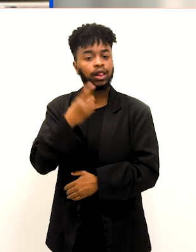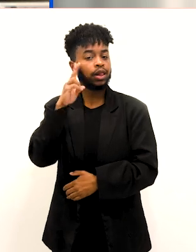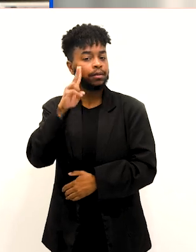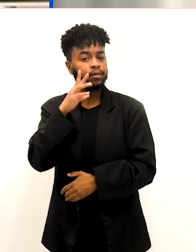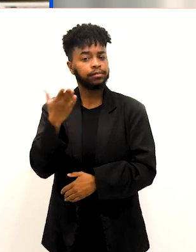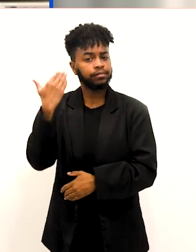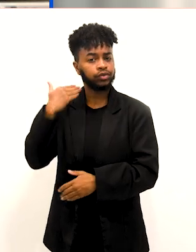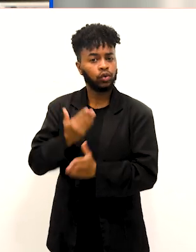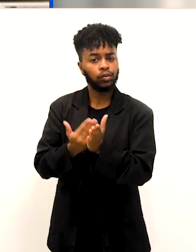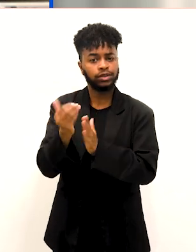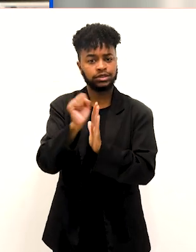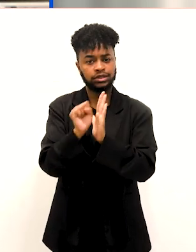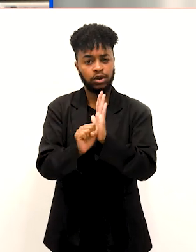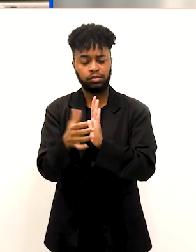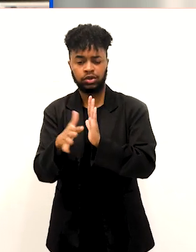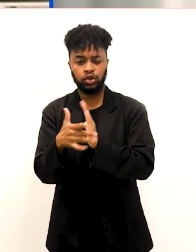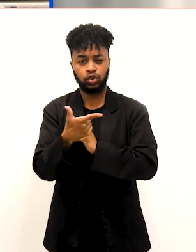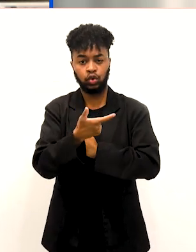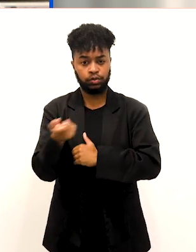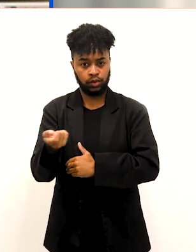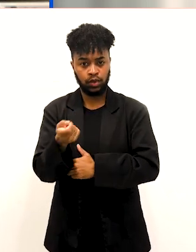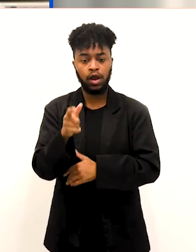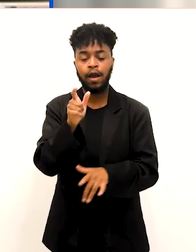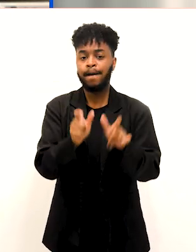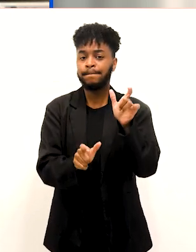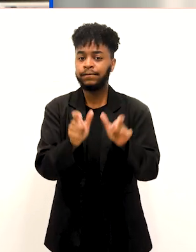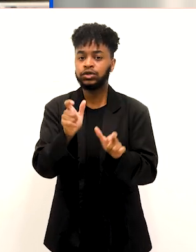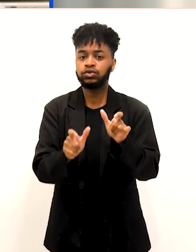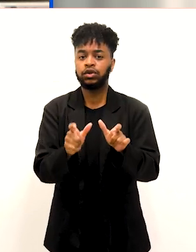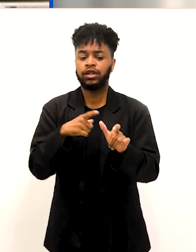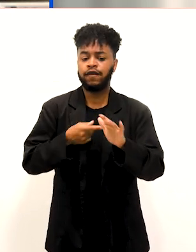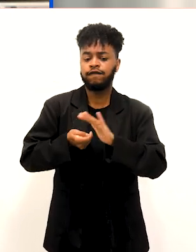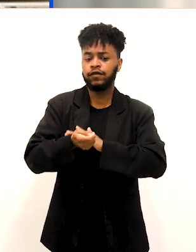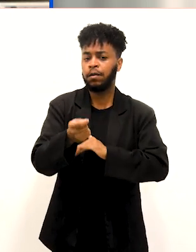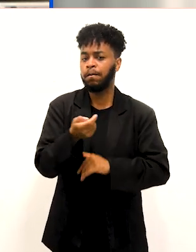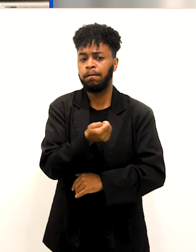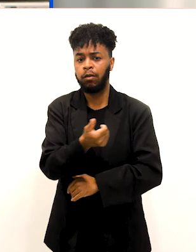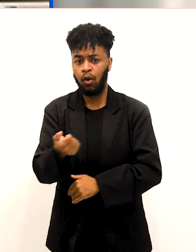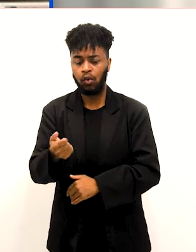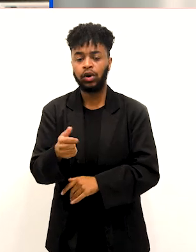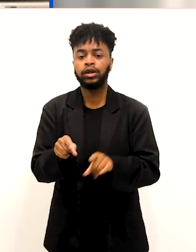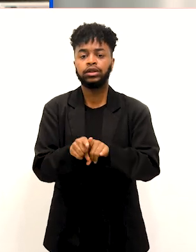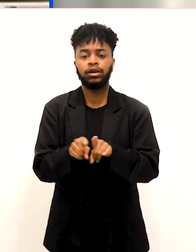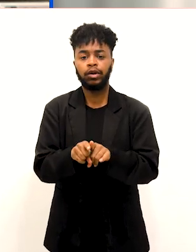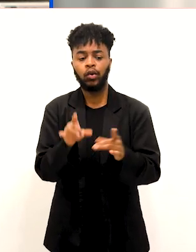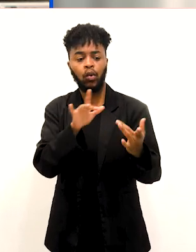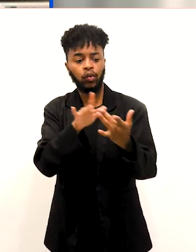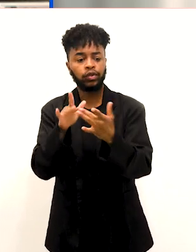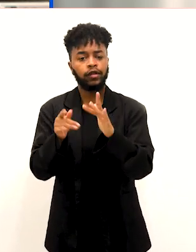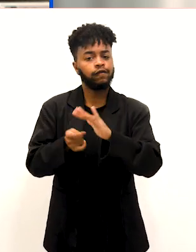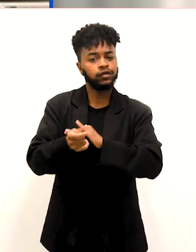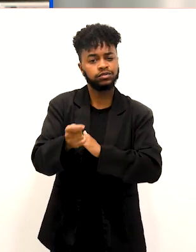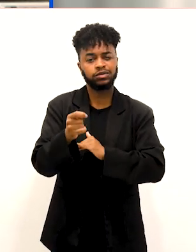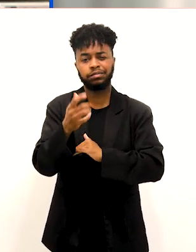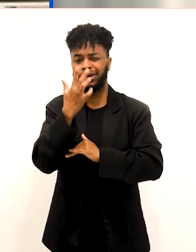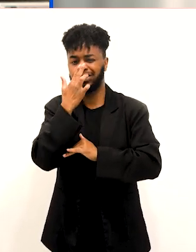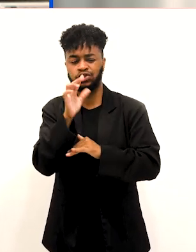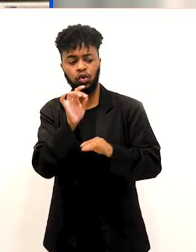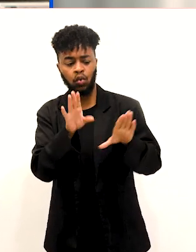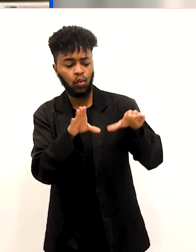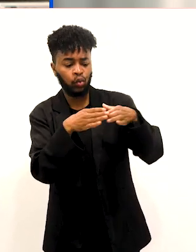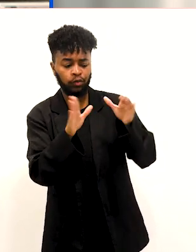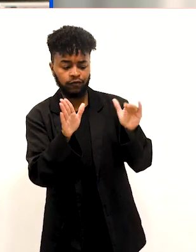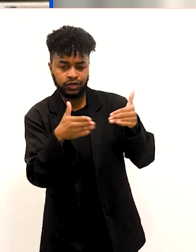que no começo do século, por volta do ano 2000, as pessoas pouco investiam, o acesso aos bons investimentos era muito